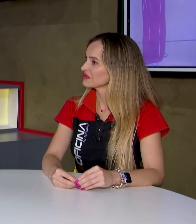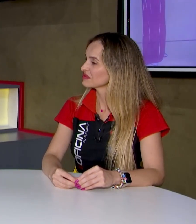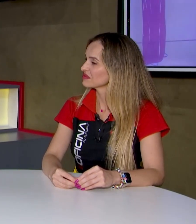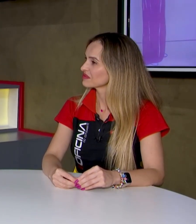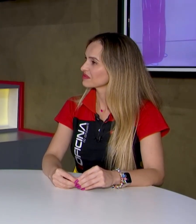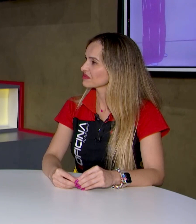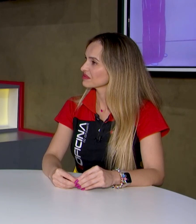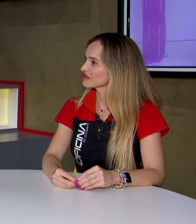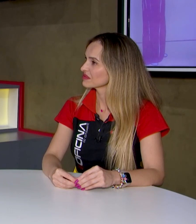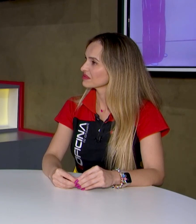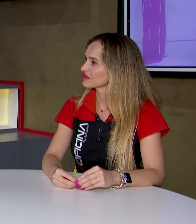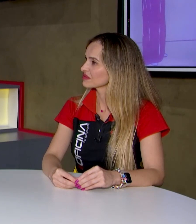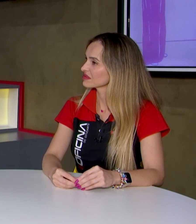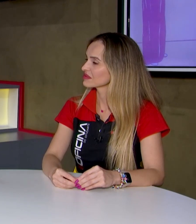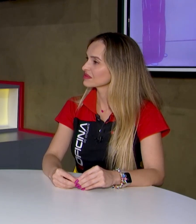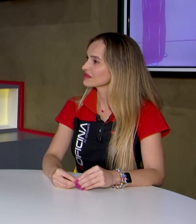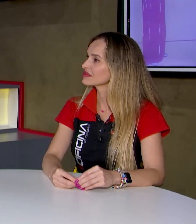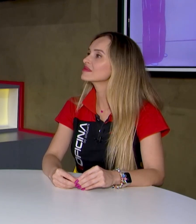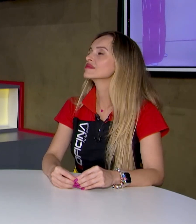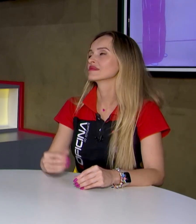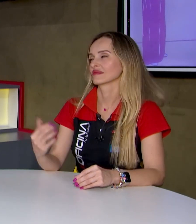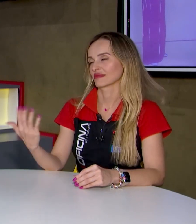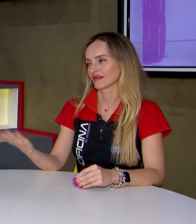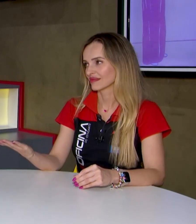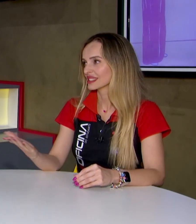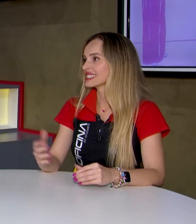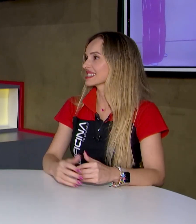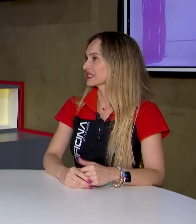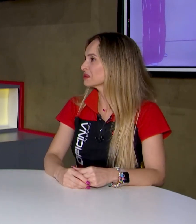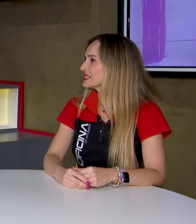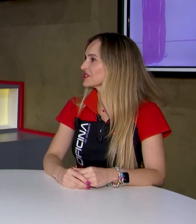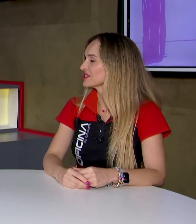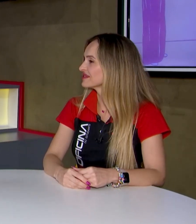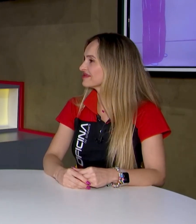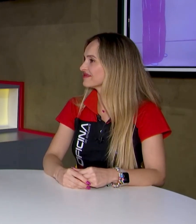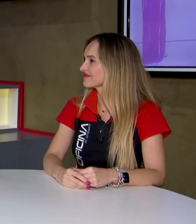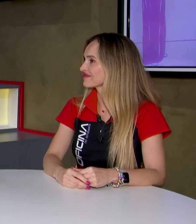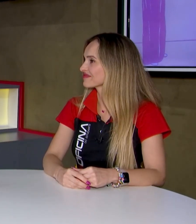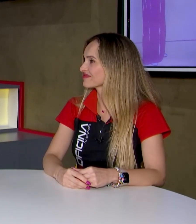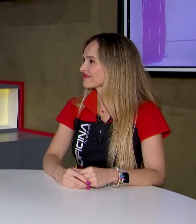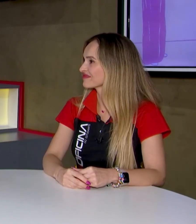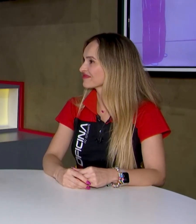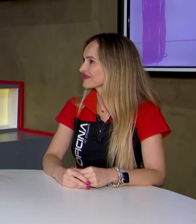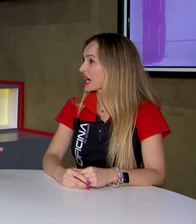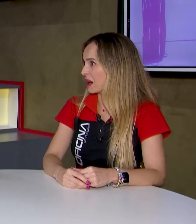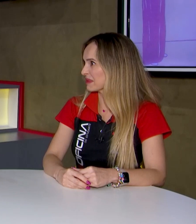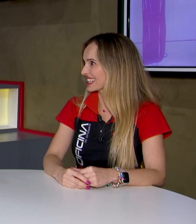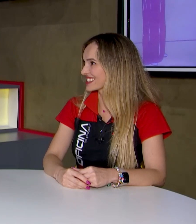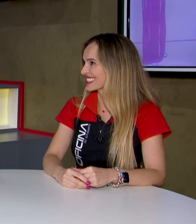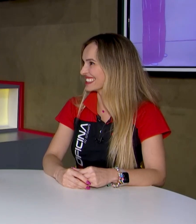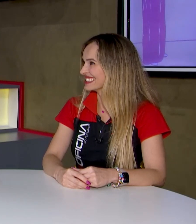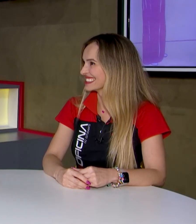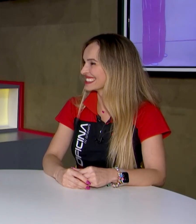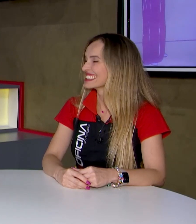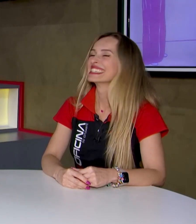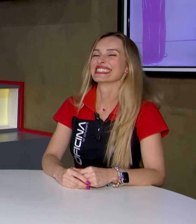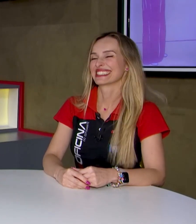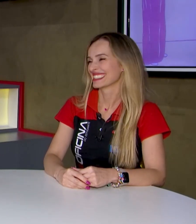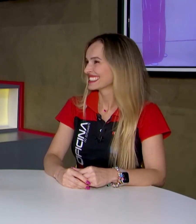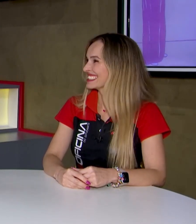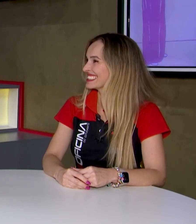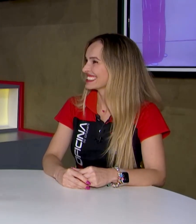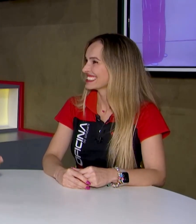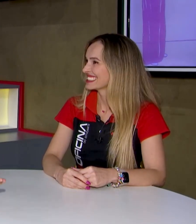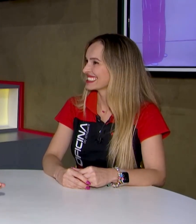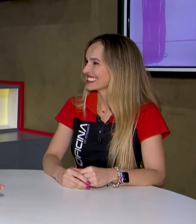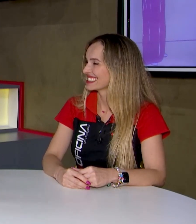disso ou você quer trabalhar com isso? Né? Exatamente. E como que é a aula, assim, na prática?